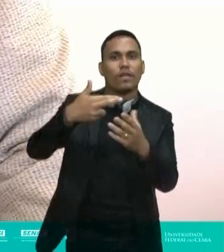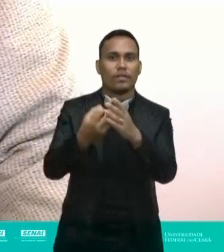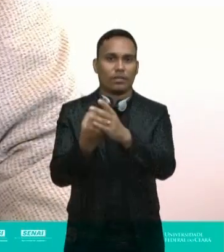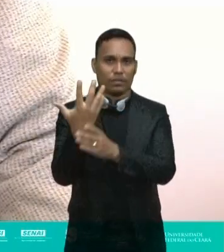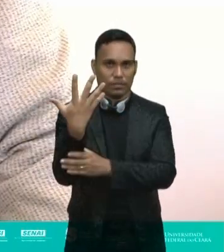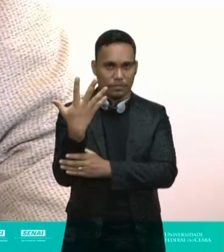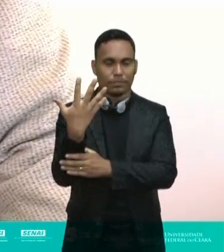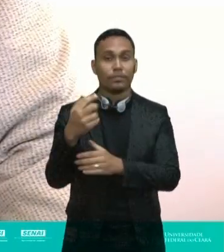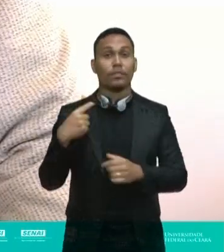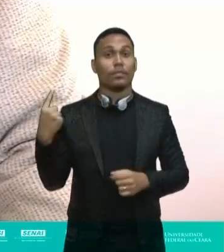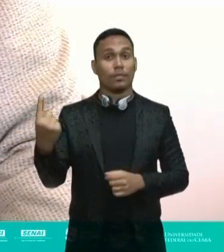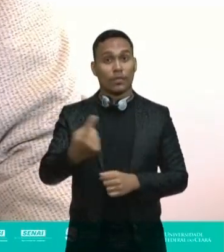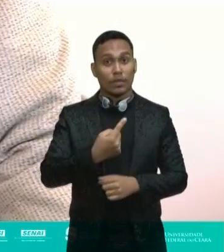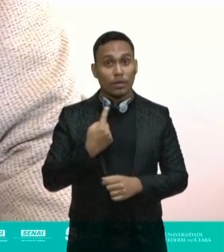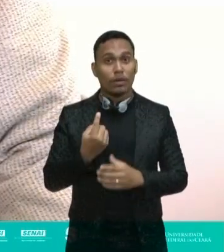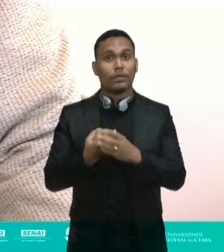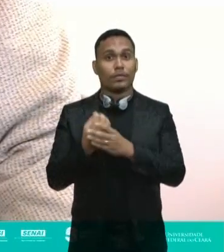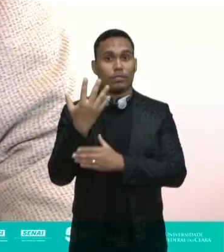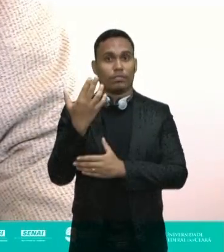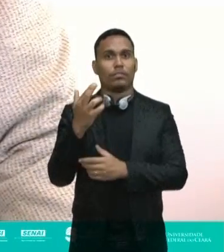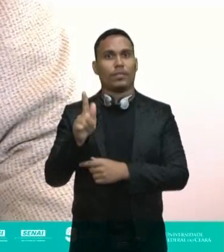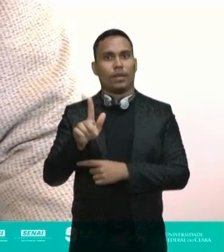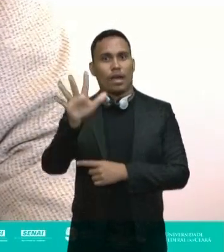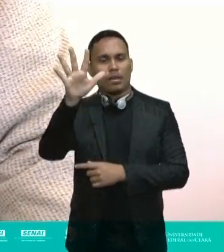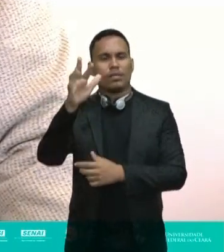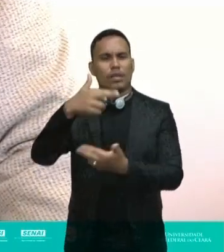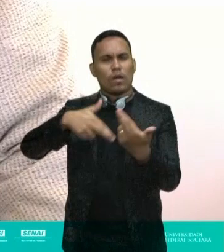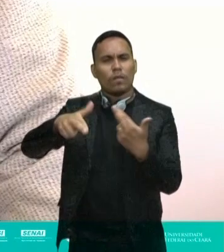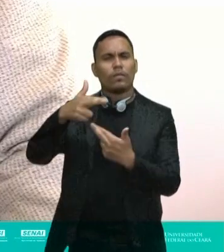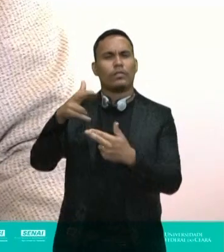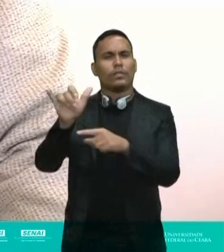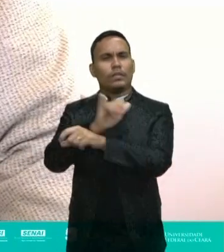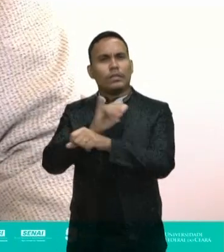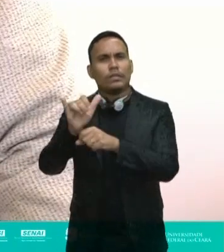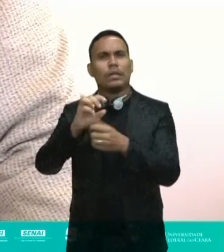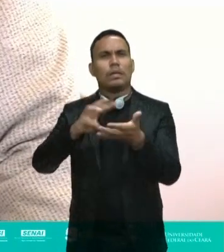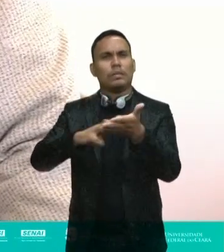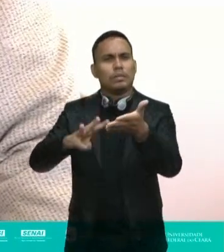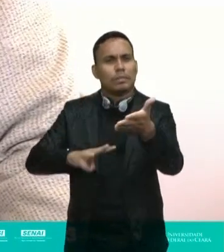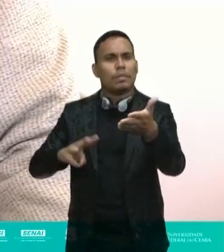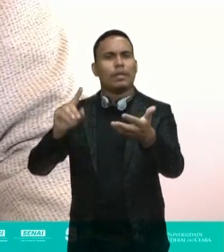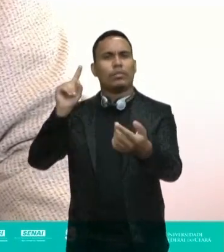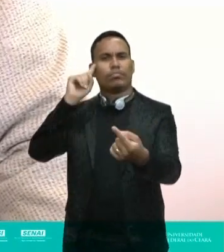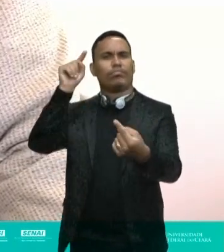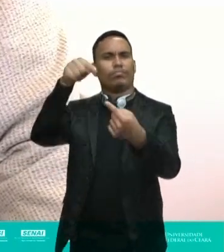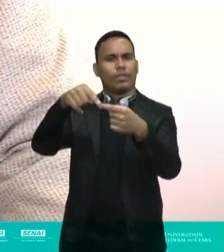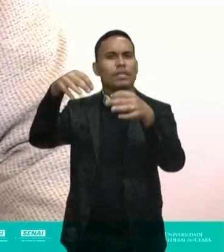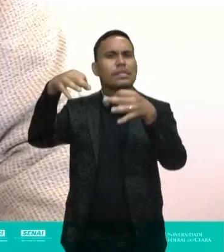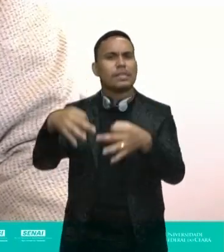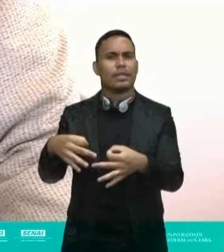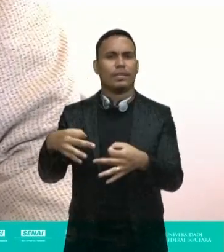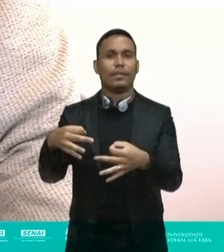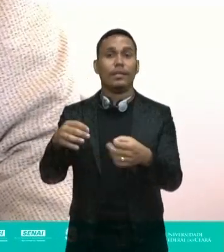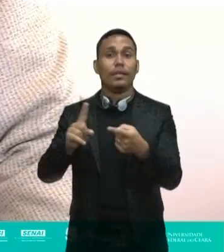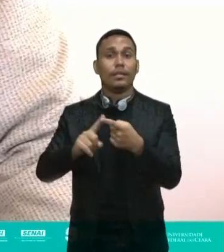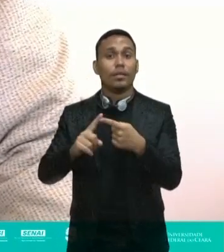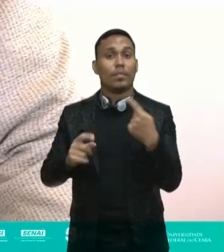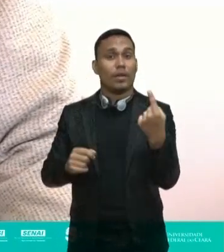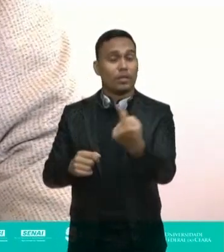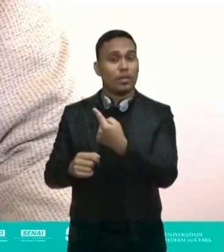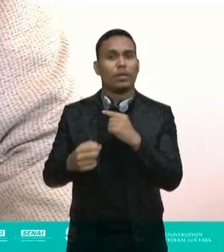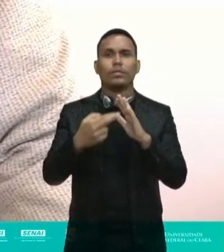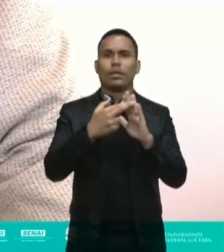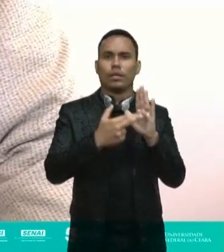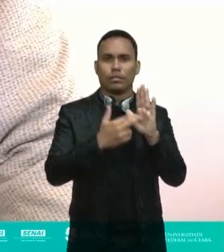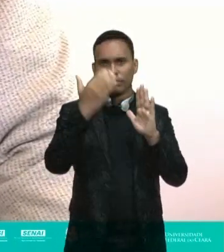sistema de garantias de origem dos gases renováveis. Definimos metas para a incorporação dos gases renováveis e criámos todo o enquadramento regulatório que